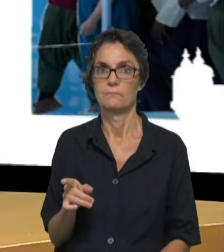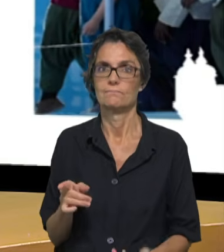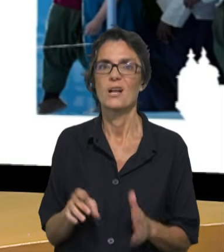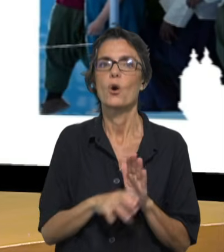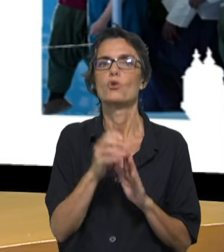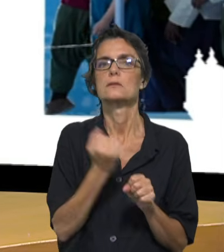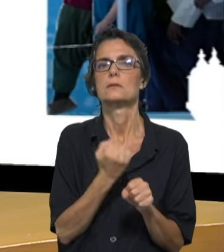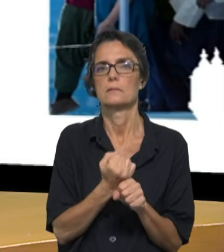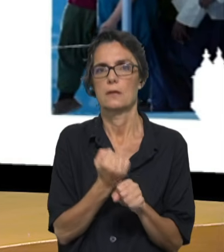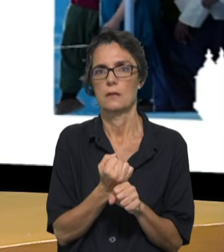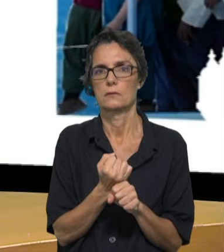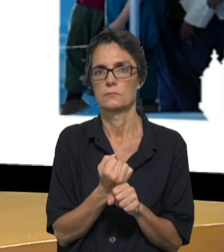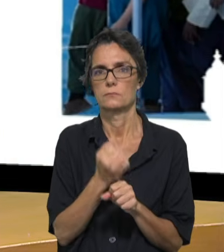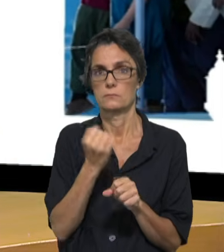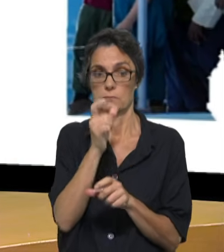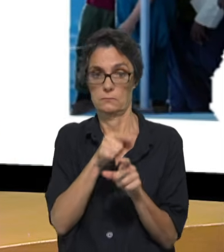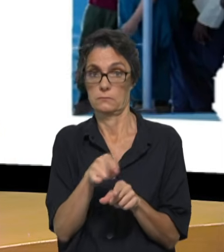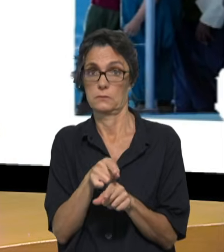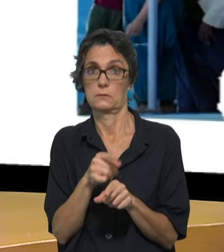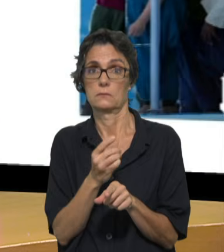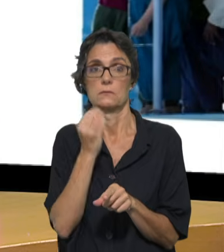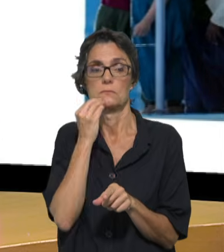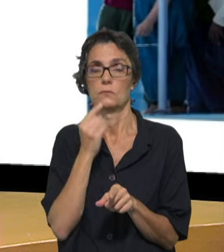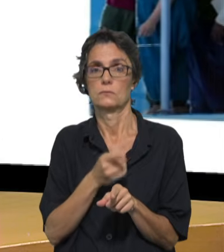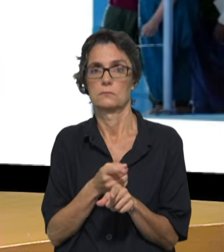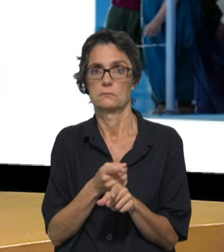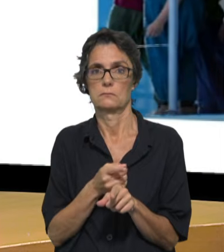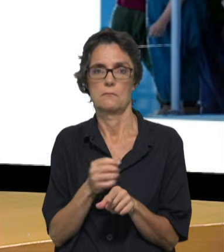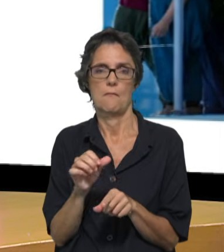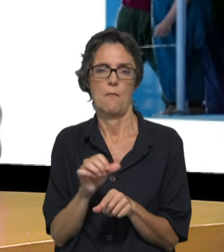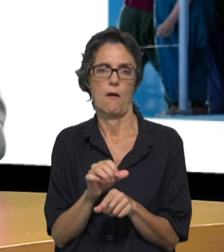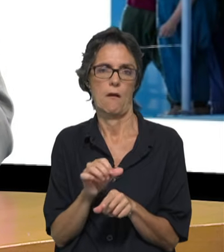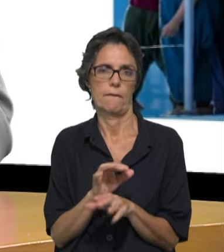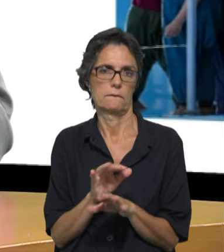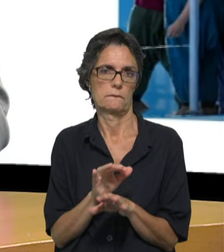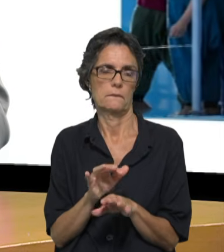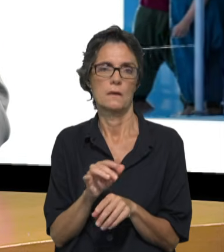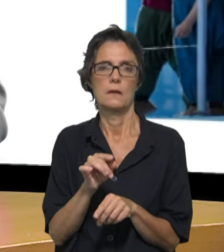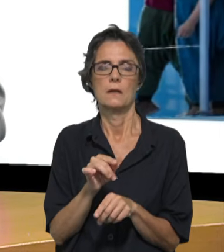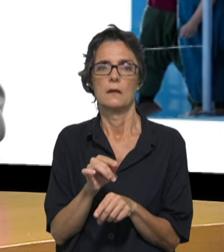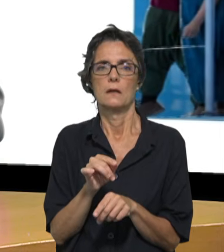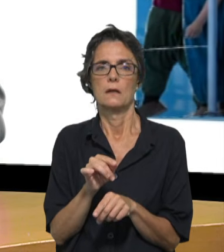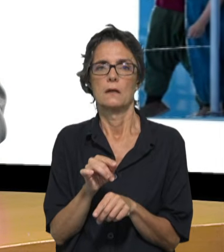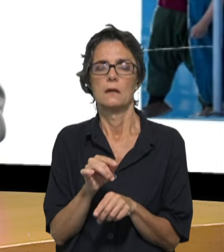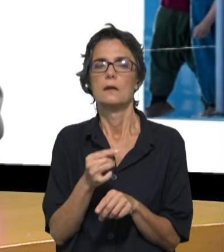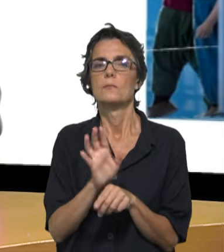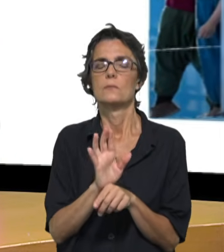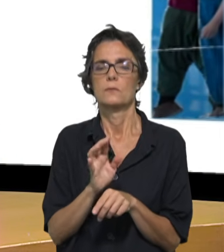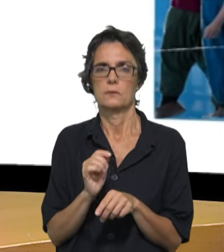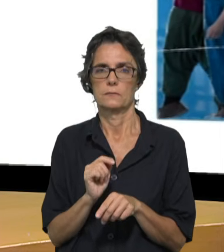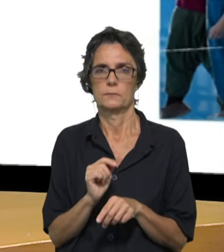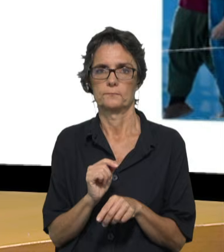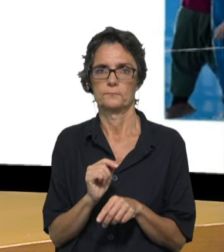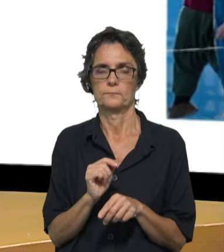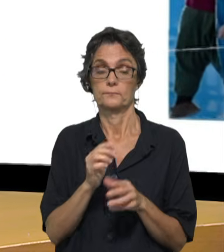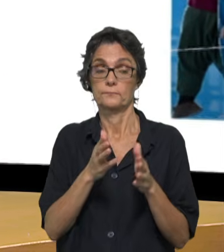condições laborais desses trabalhadores? Em muitos casos, muito péssimas. Porém, imaginemos que